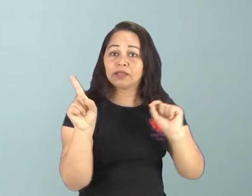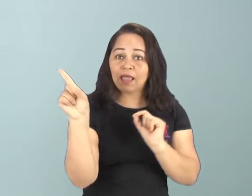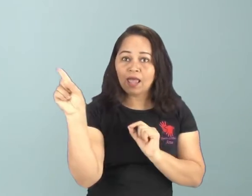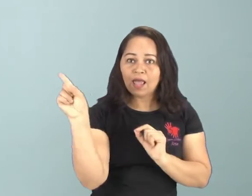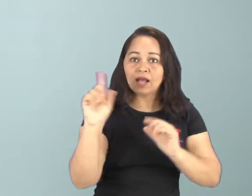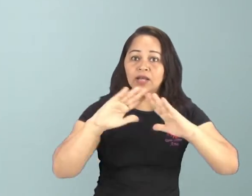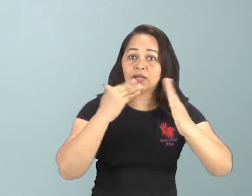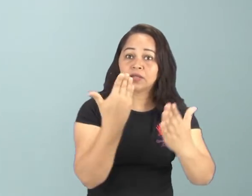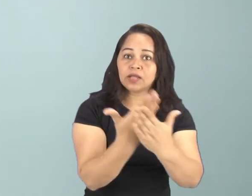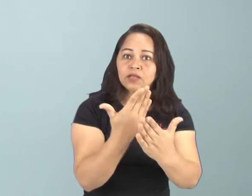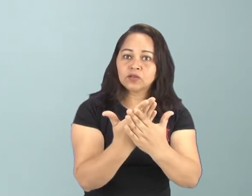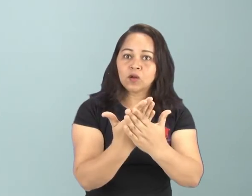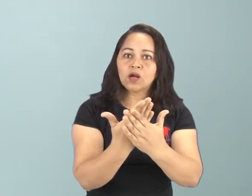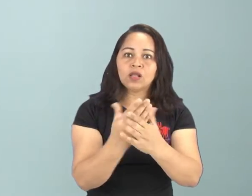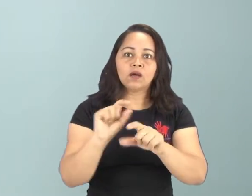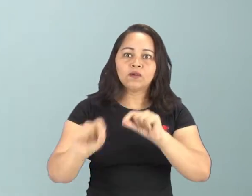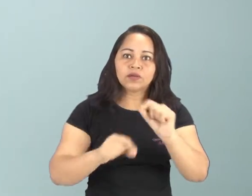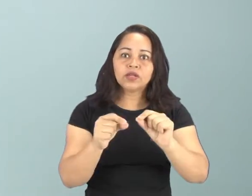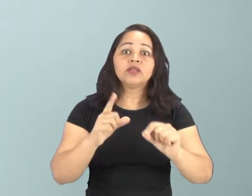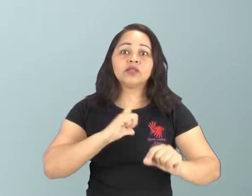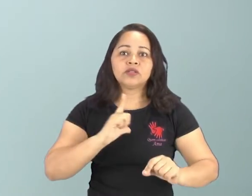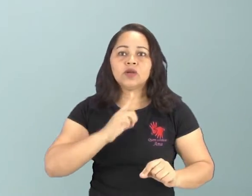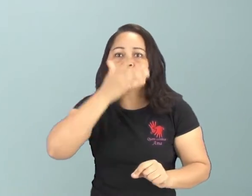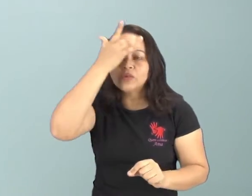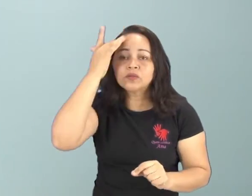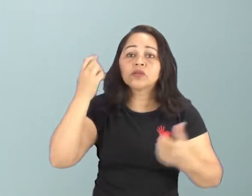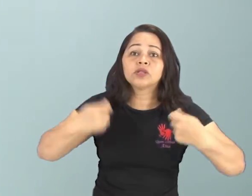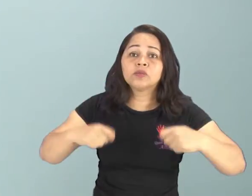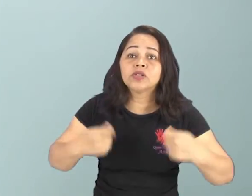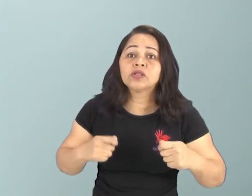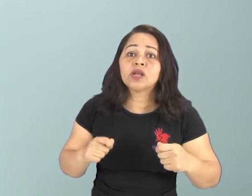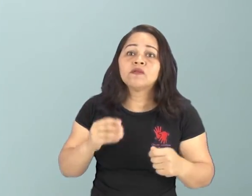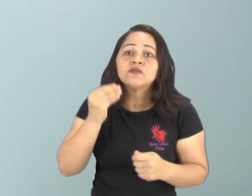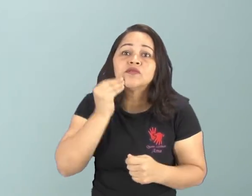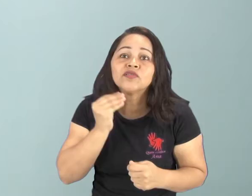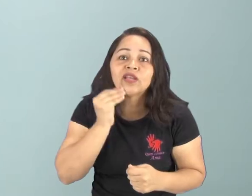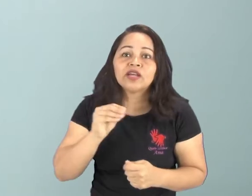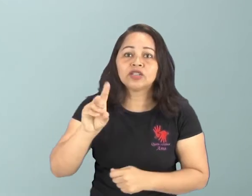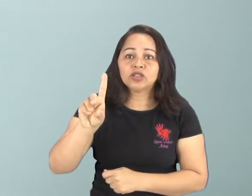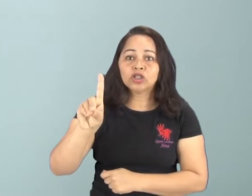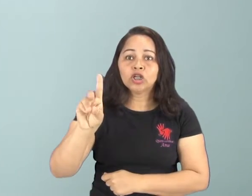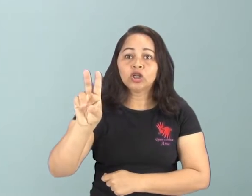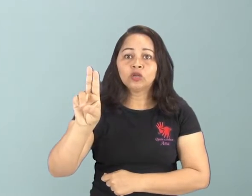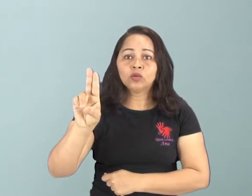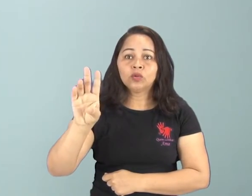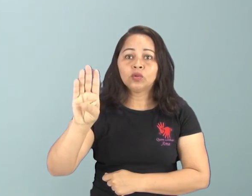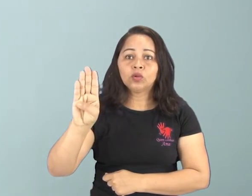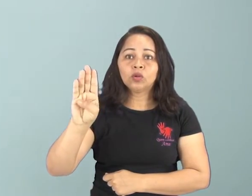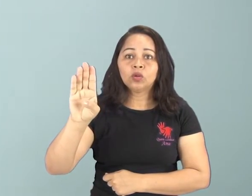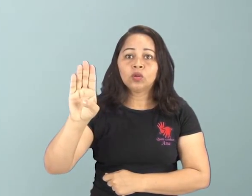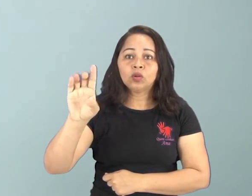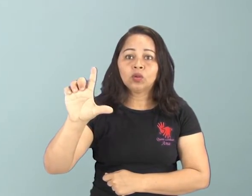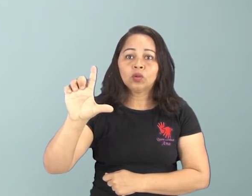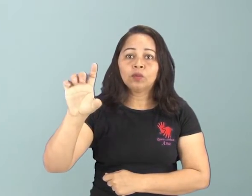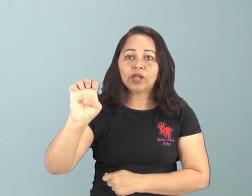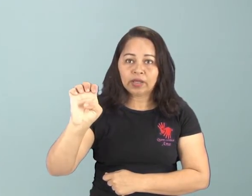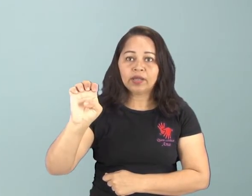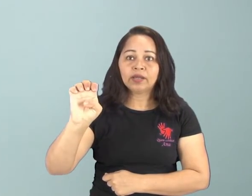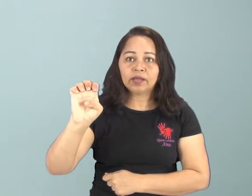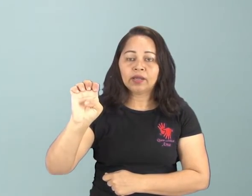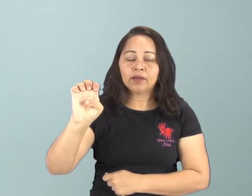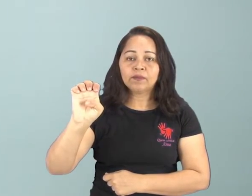essa escola, ela fornecia dublês, né, para o cinema. E ele sempre sonhou em